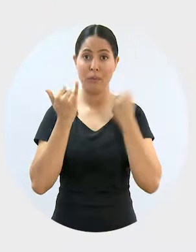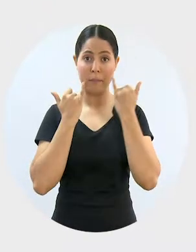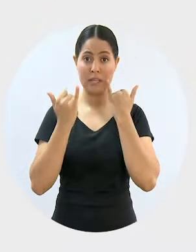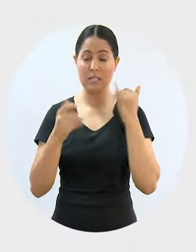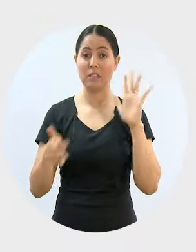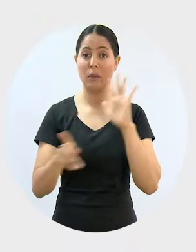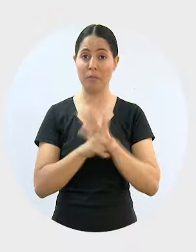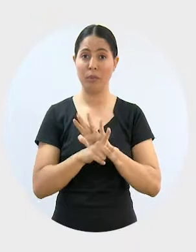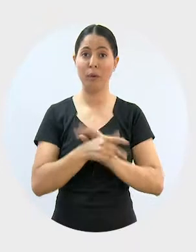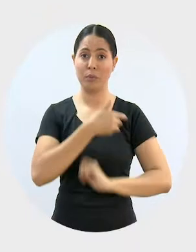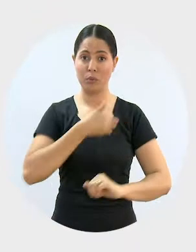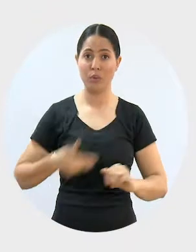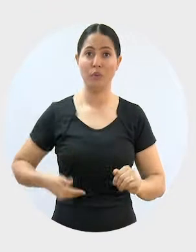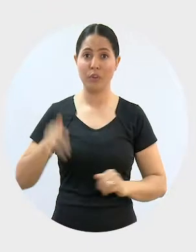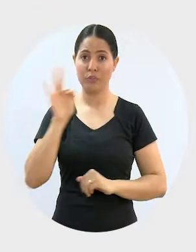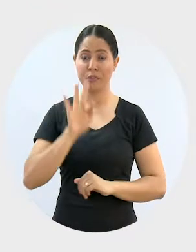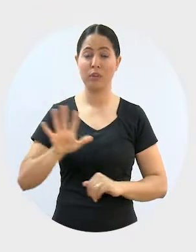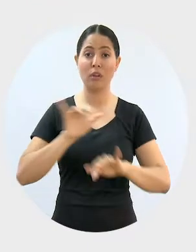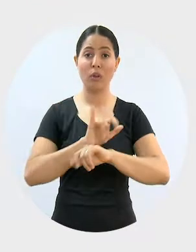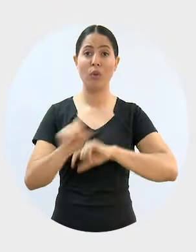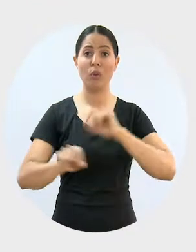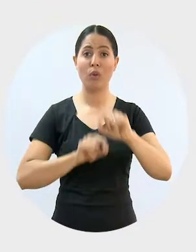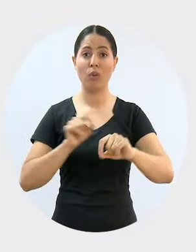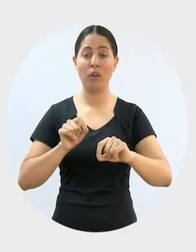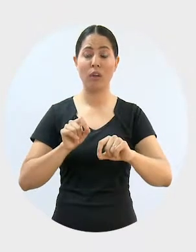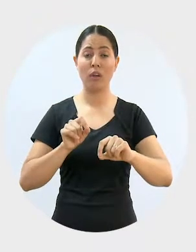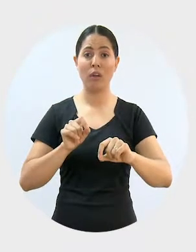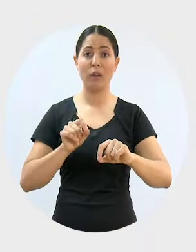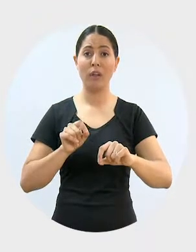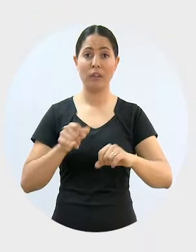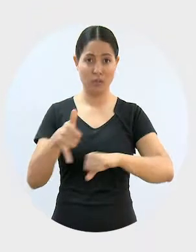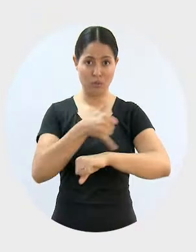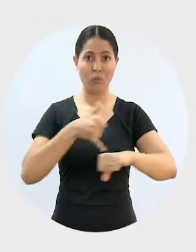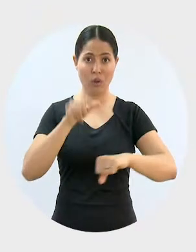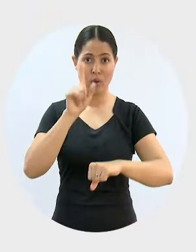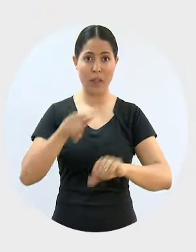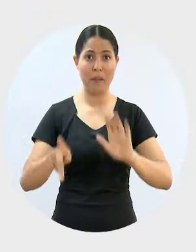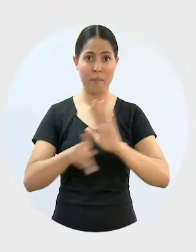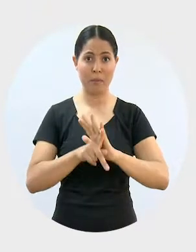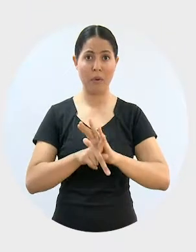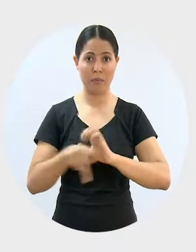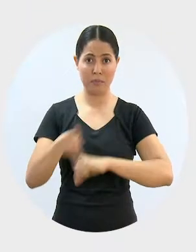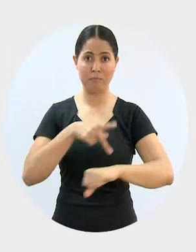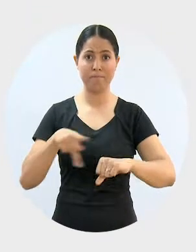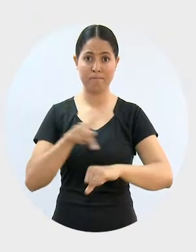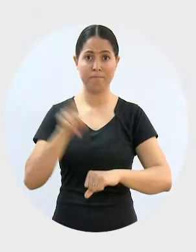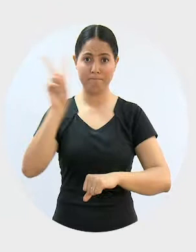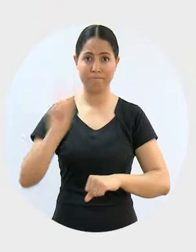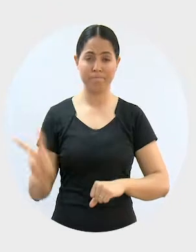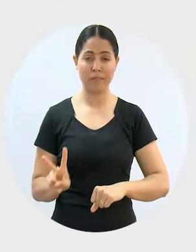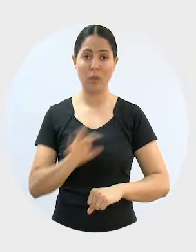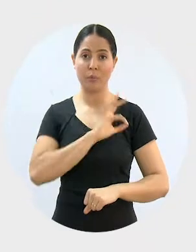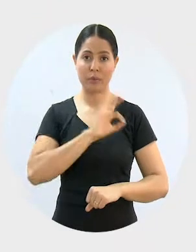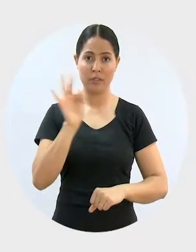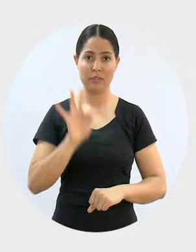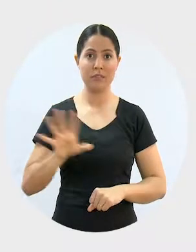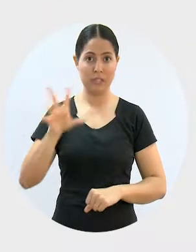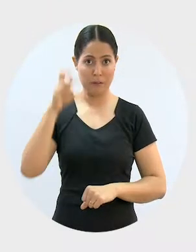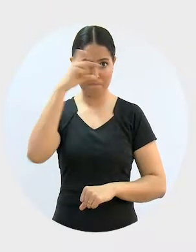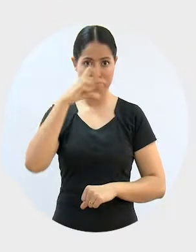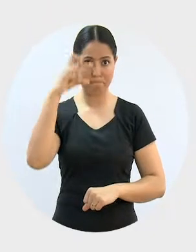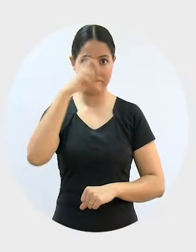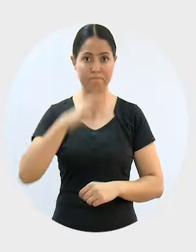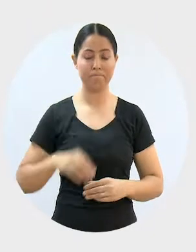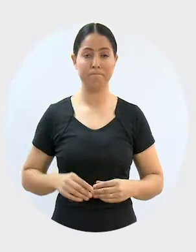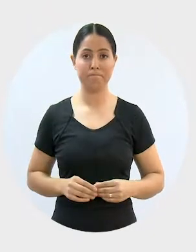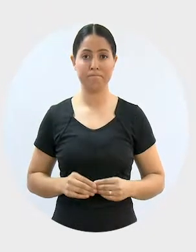confirmada. A informação repassada pelo governo federal à época era que o petróleo teria origem venezuelana. A Polícia Federal